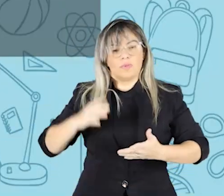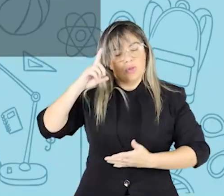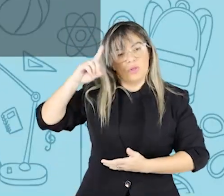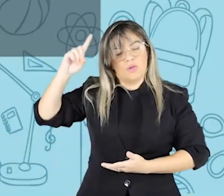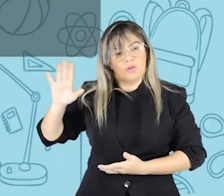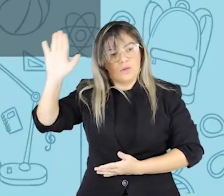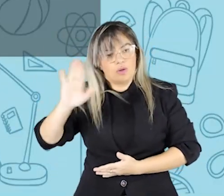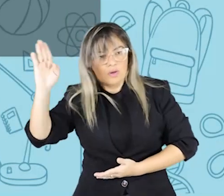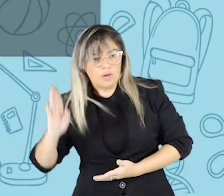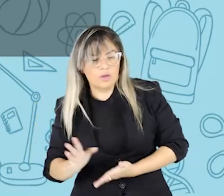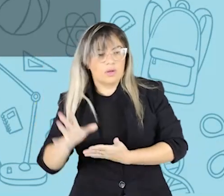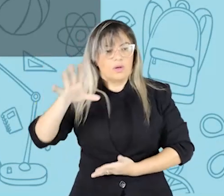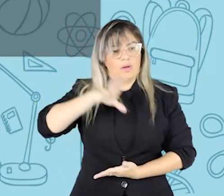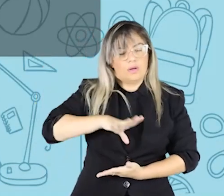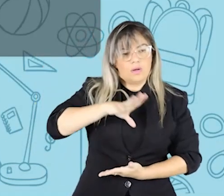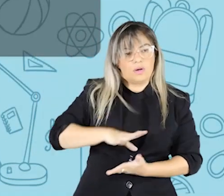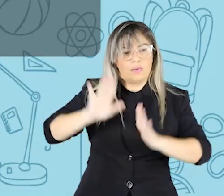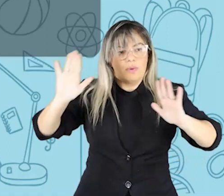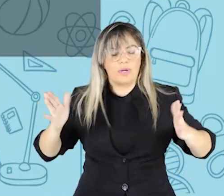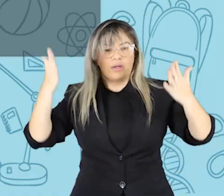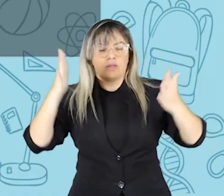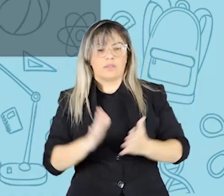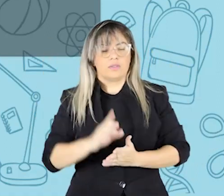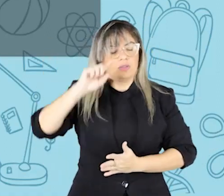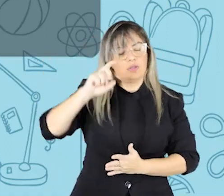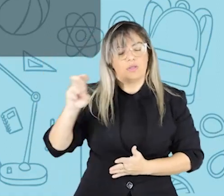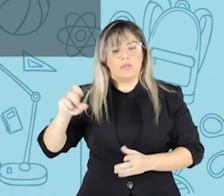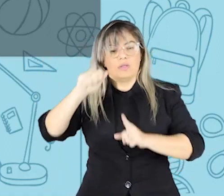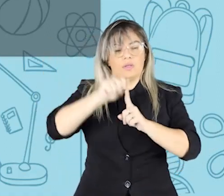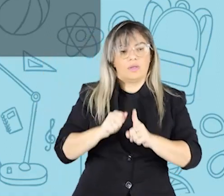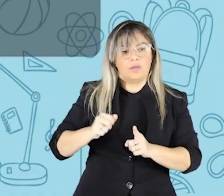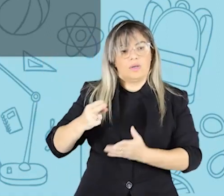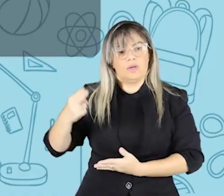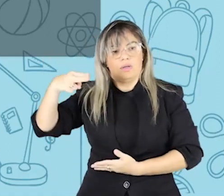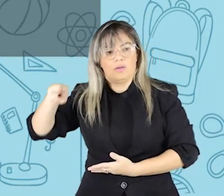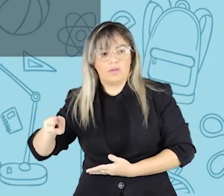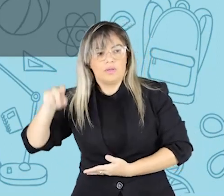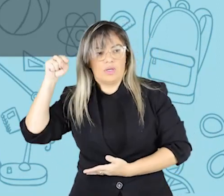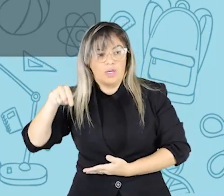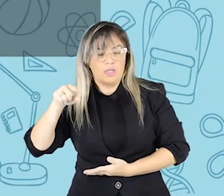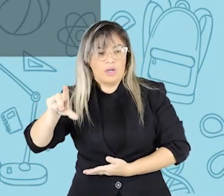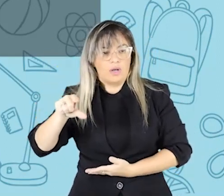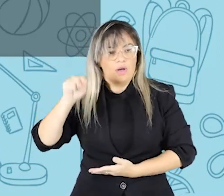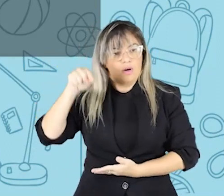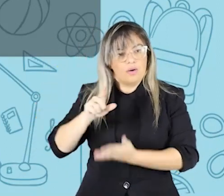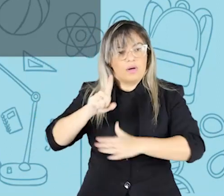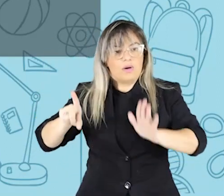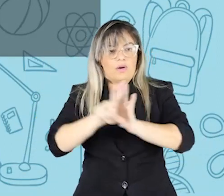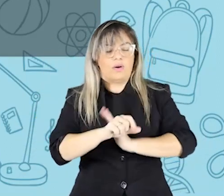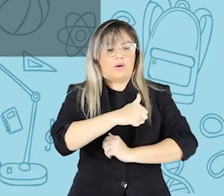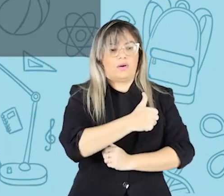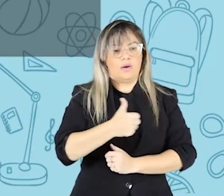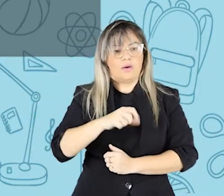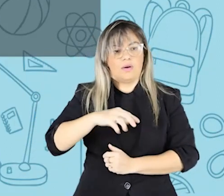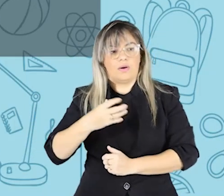O Dia Nacional da Língua Portuguesa é comemorado em 5 de novembro. A data foi instituída pela Lei